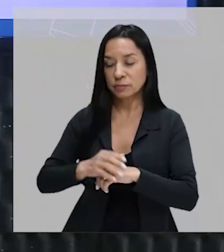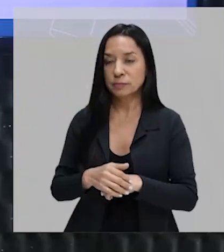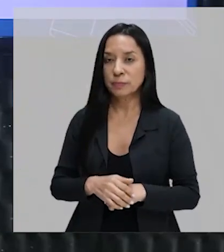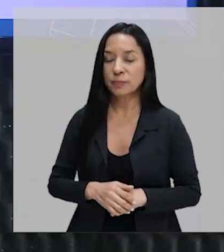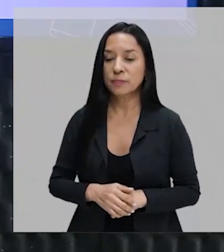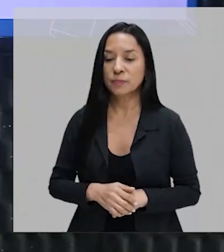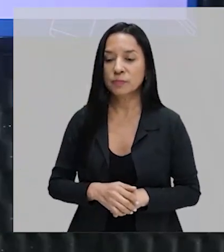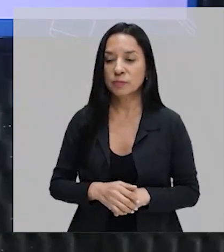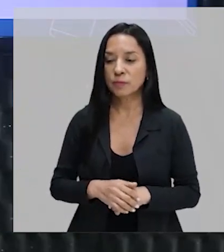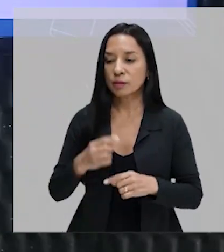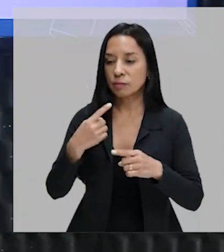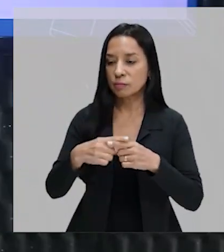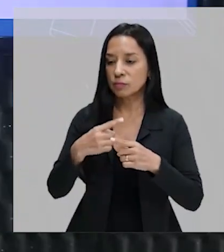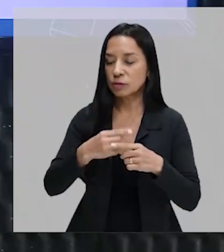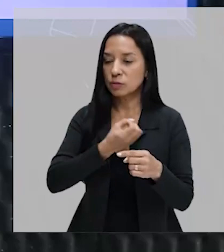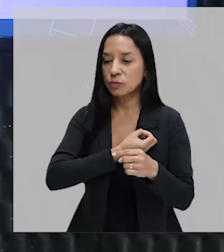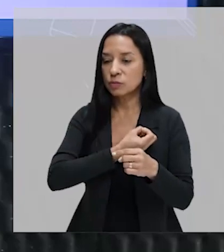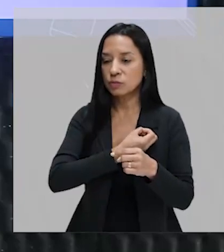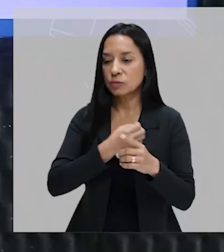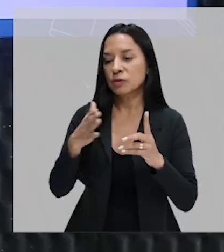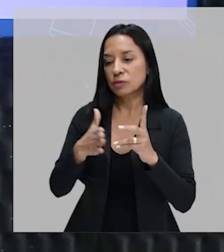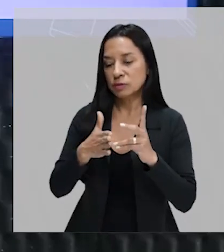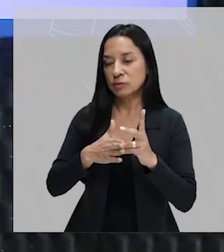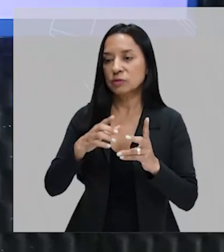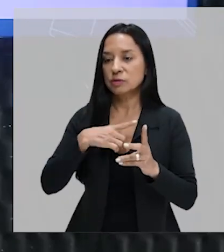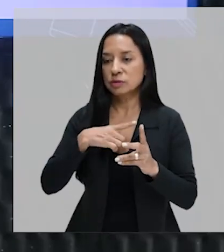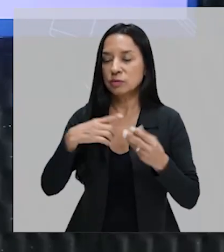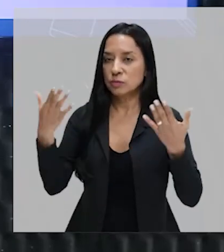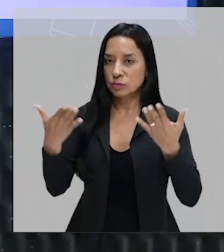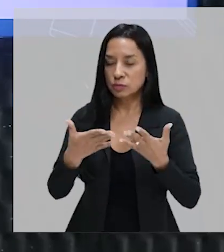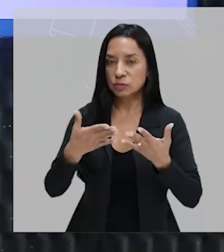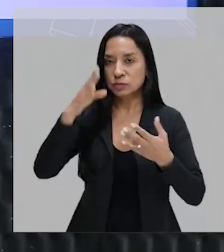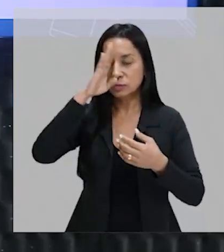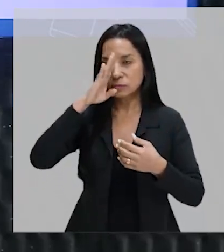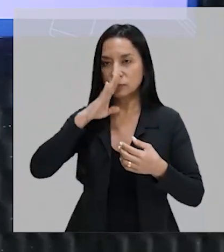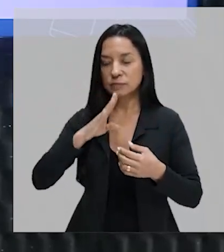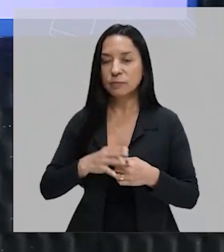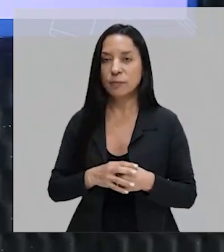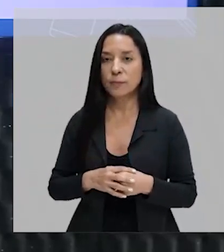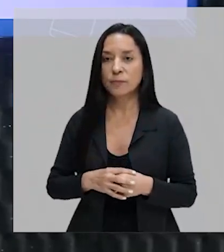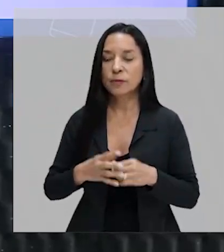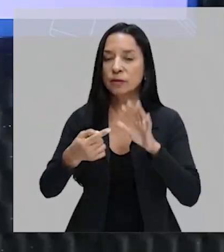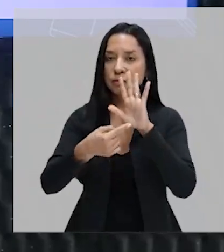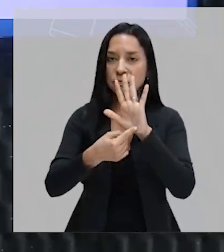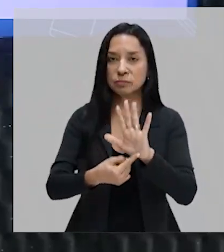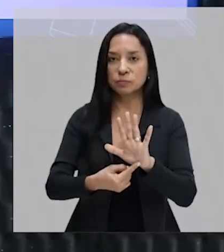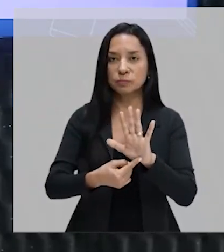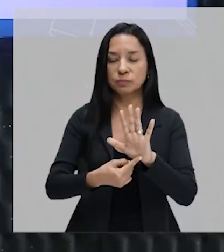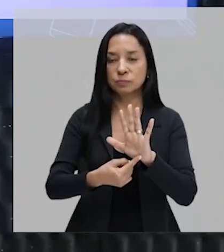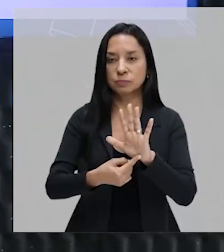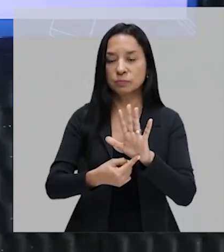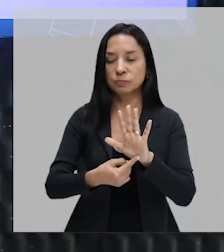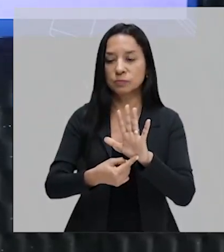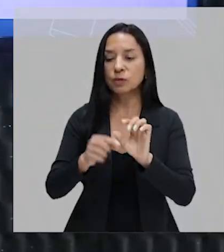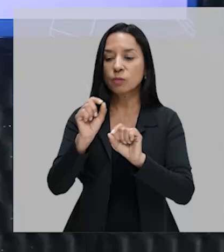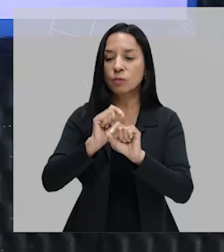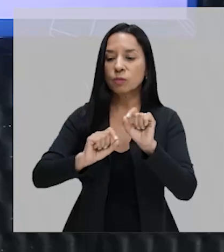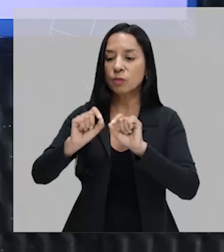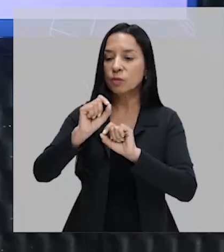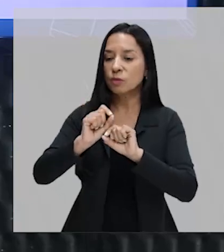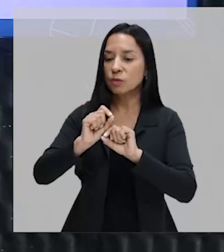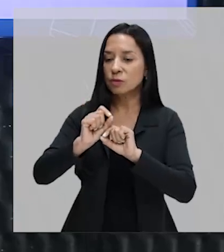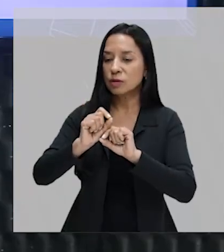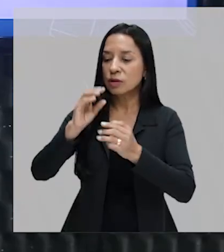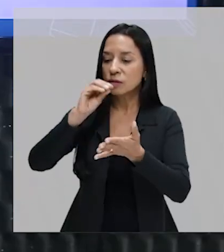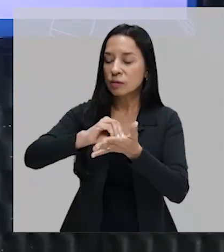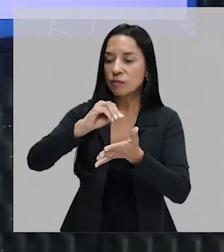Né, por conta do número de índios que nós temos na atualidade no Brasil. Então, isso demonstra justamente o quê? A